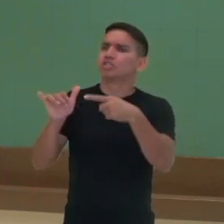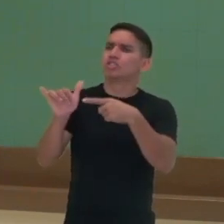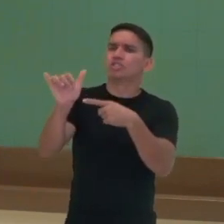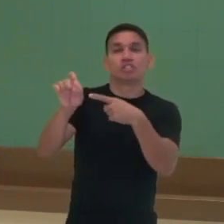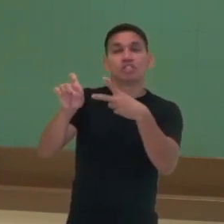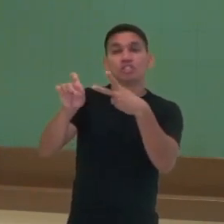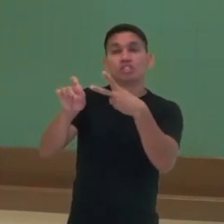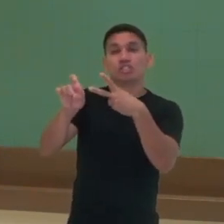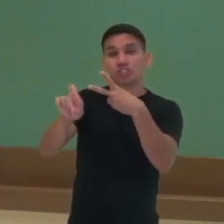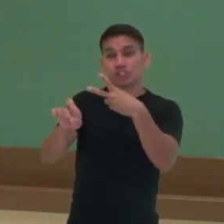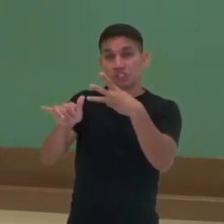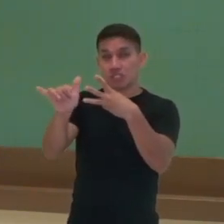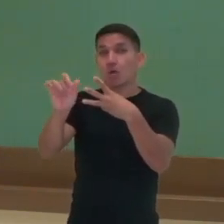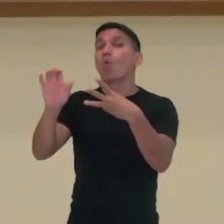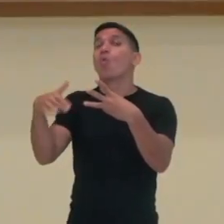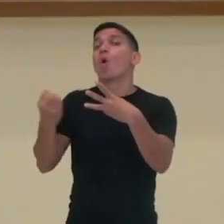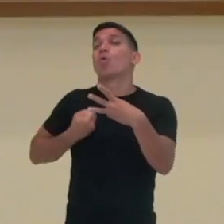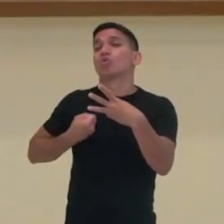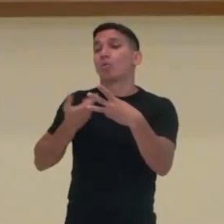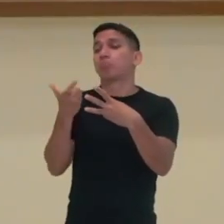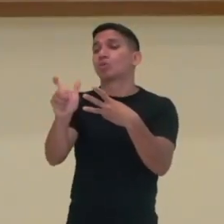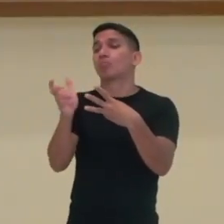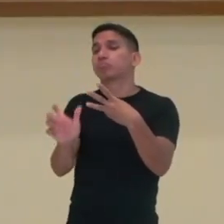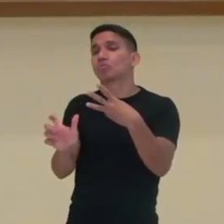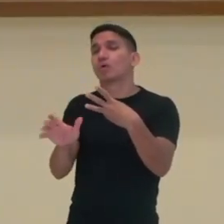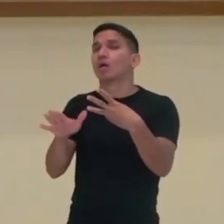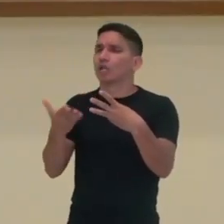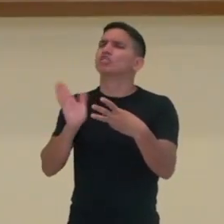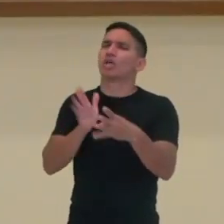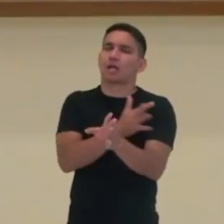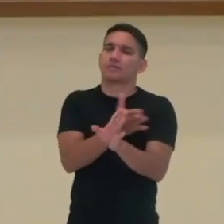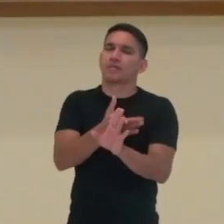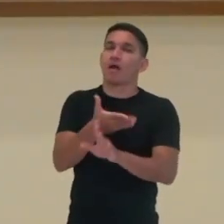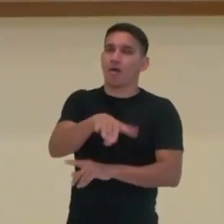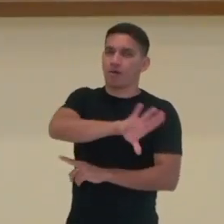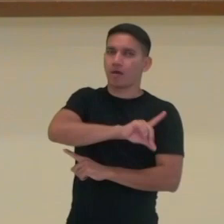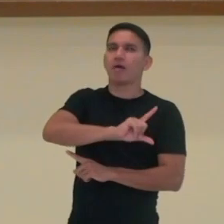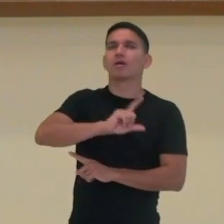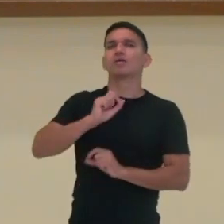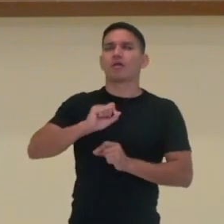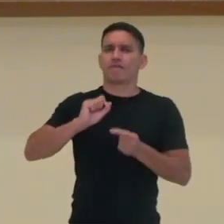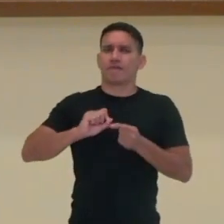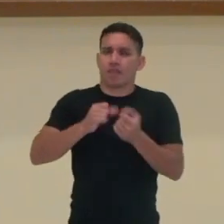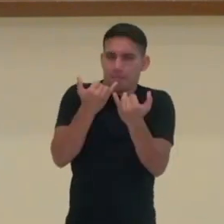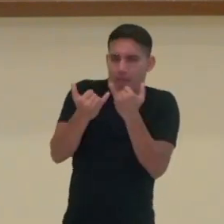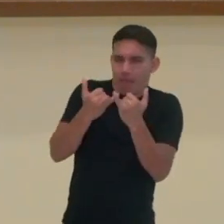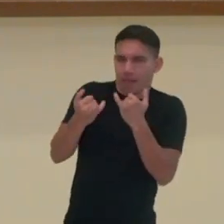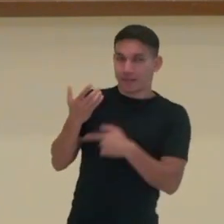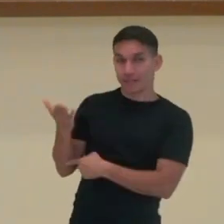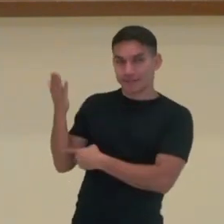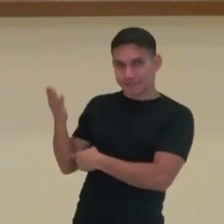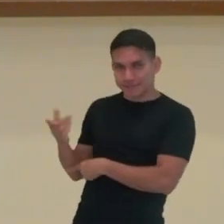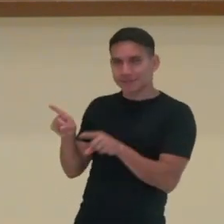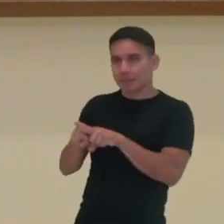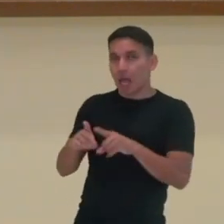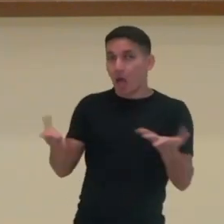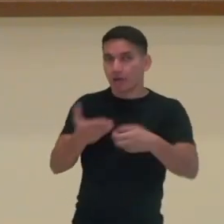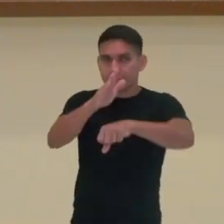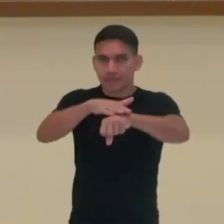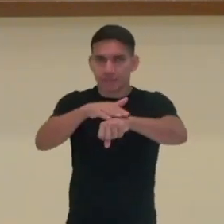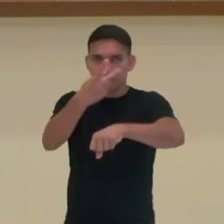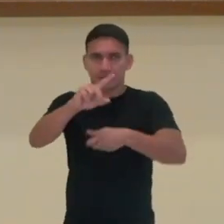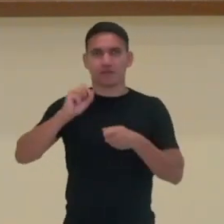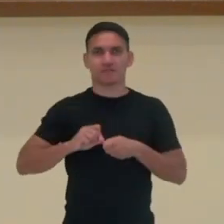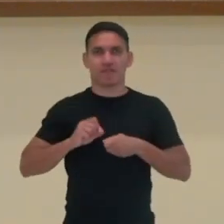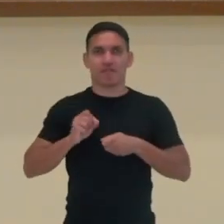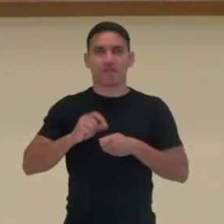y. Então, nós acabamos de fazer um exemplo bem parecido como esse. Então, eu vou dar um tempinho para